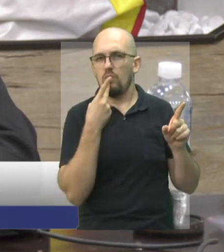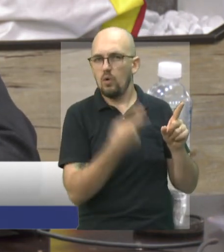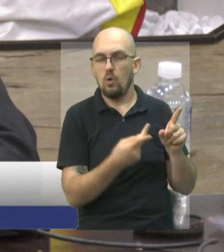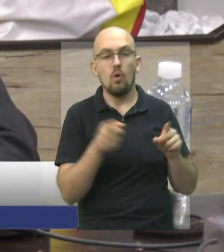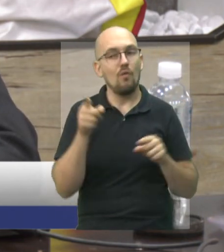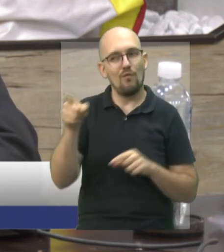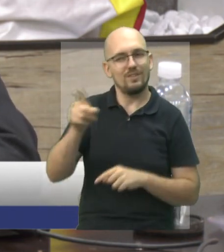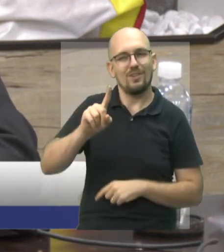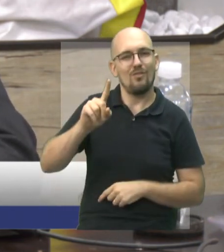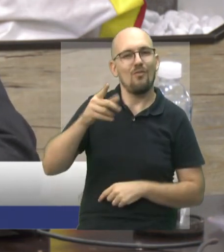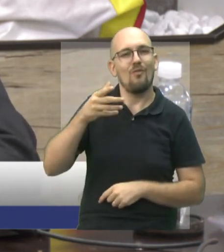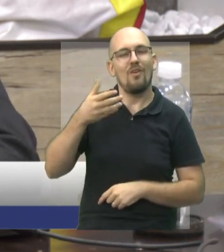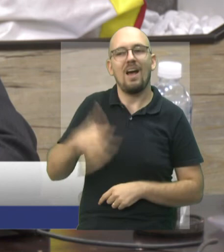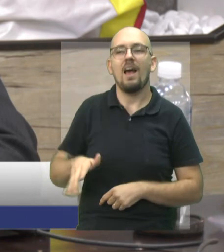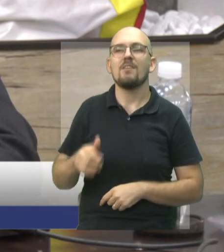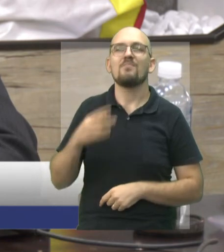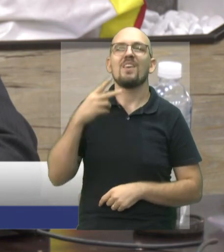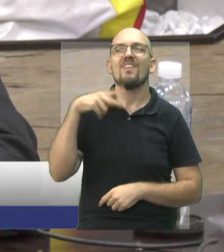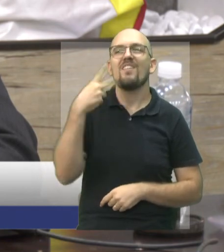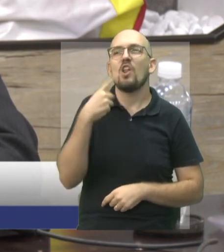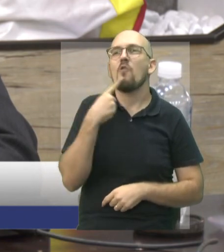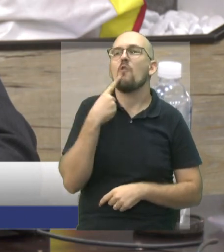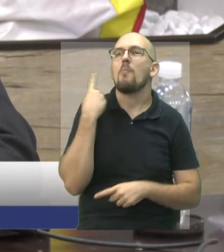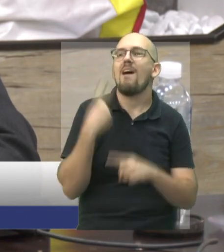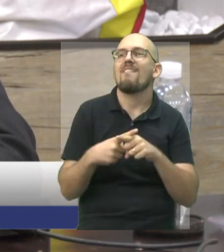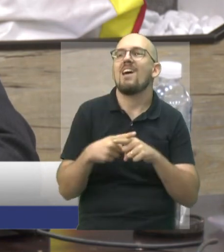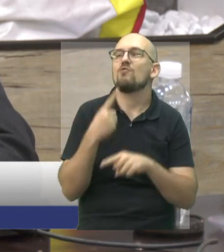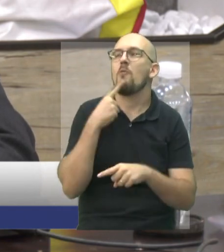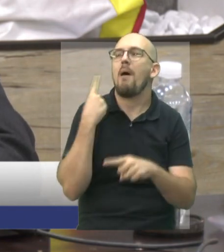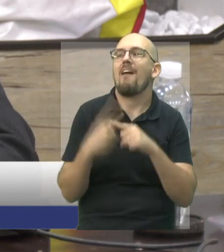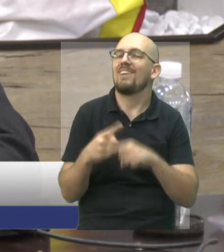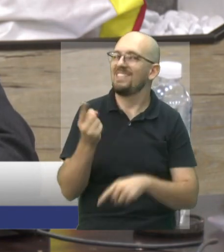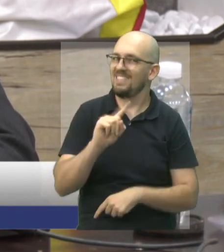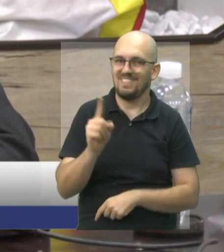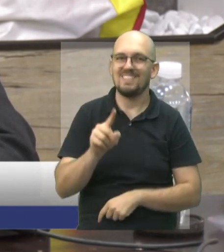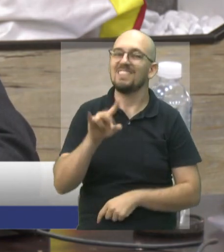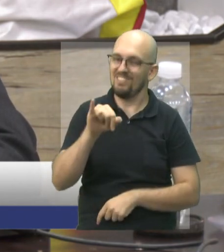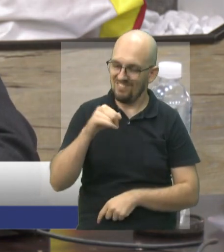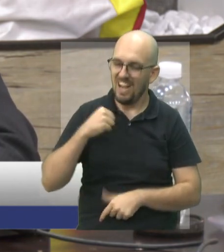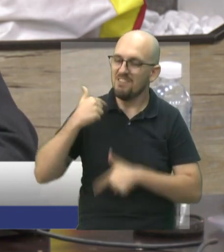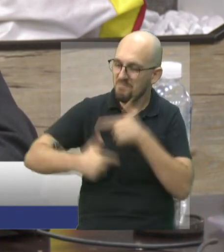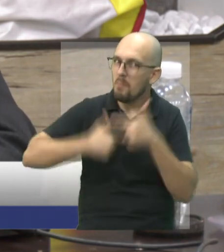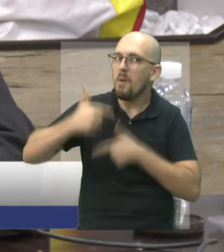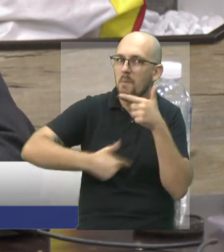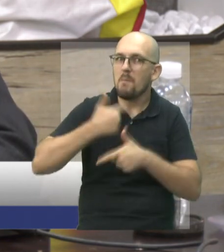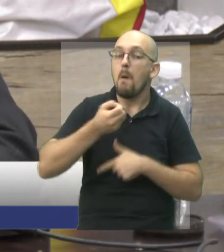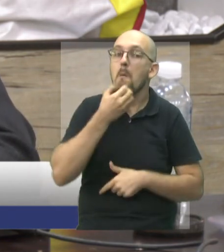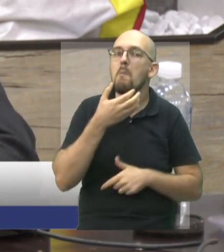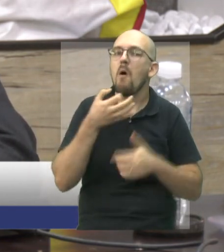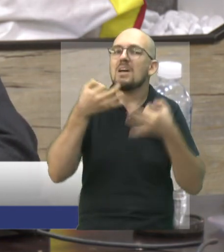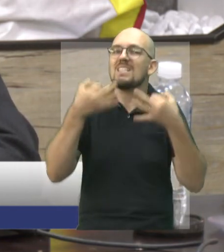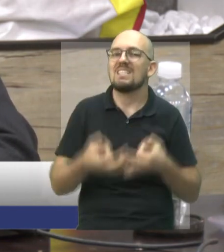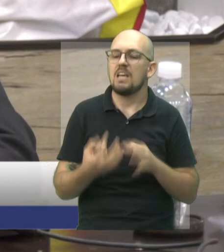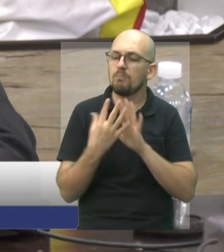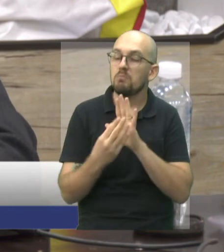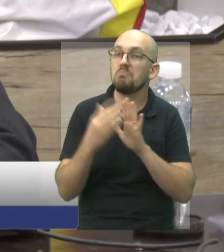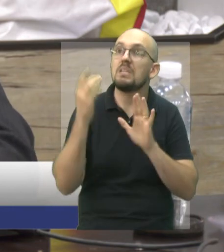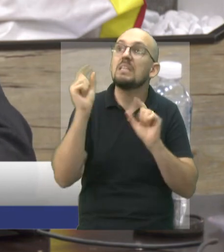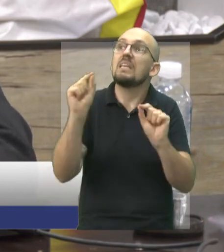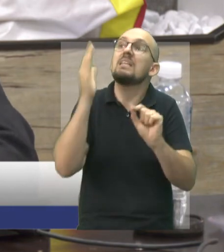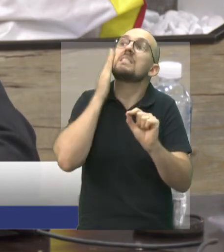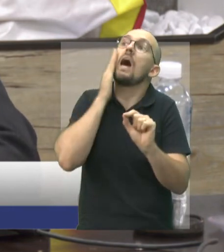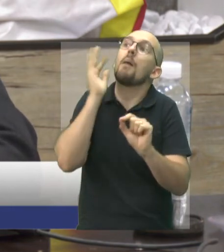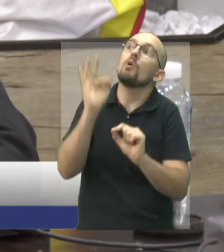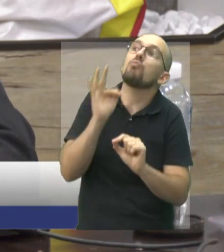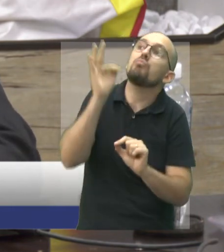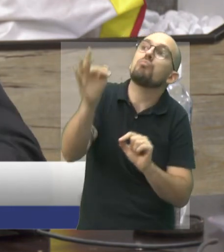não vai querer ser um vereador de um mandato só. Você vai dar bons exemplos aqui E quem sabe, oxalá, eu sei que você